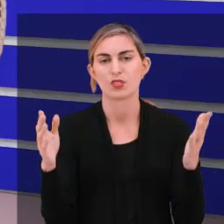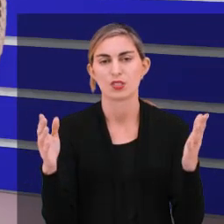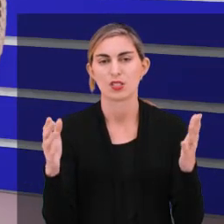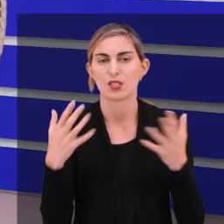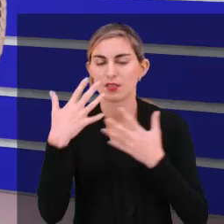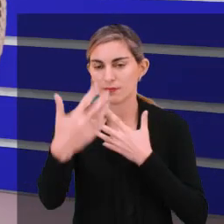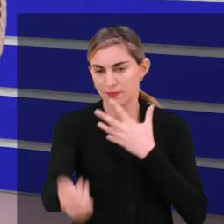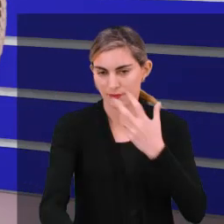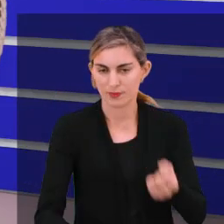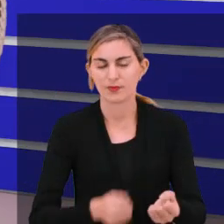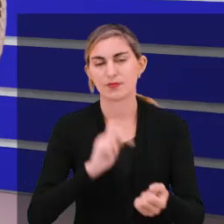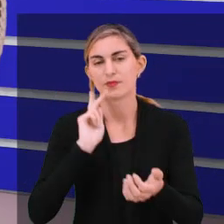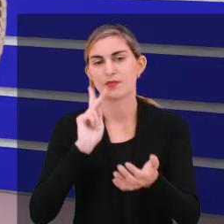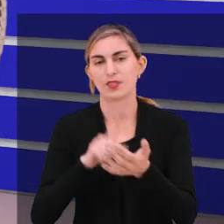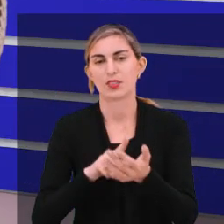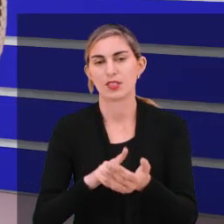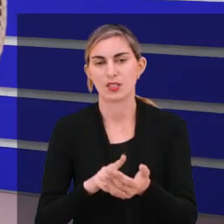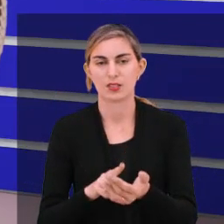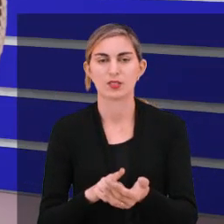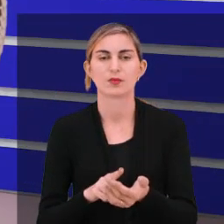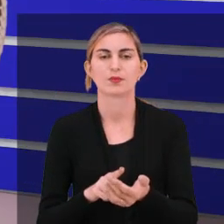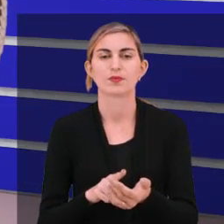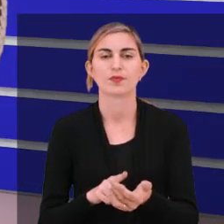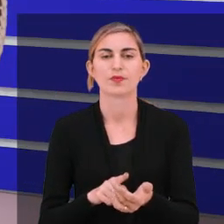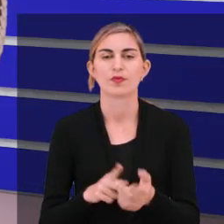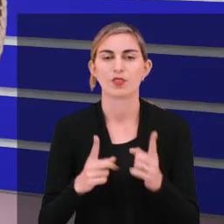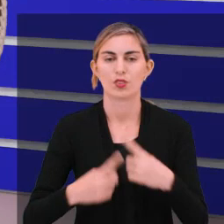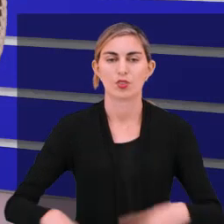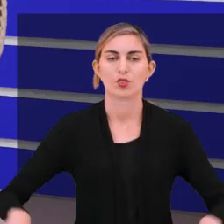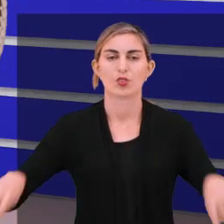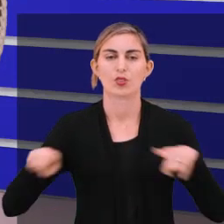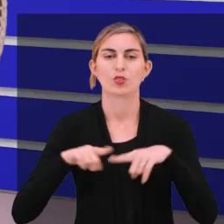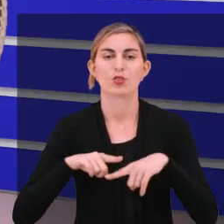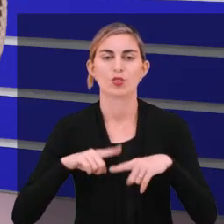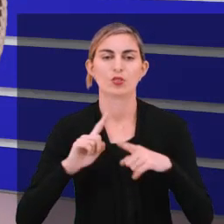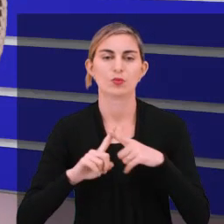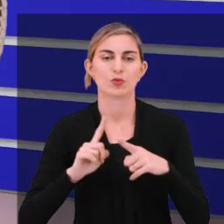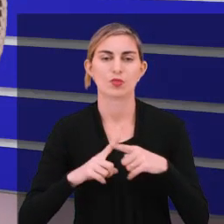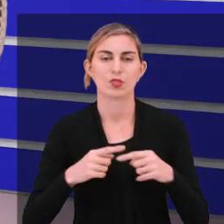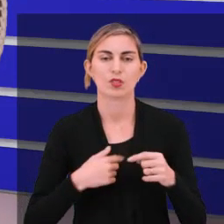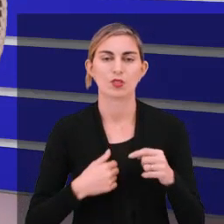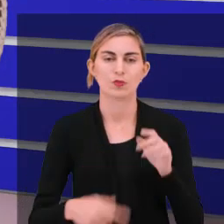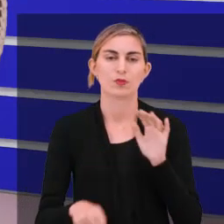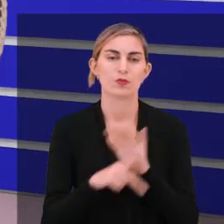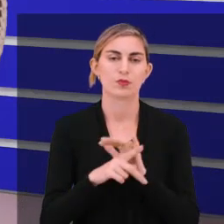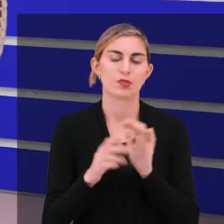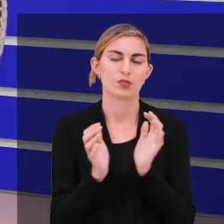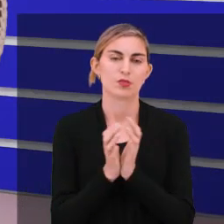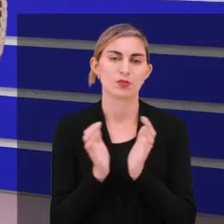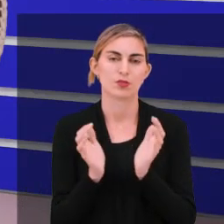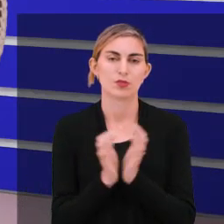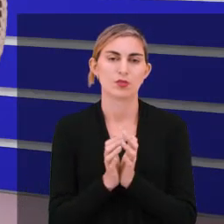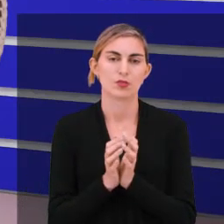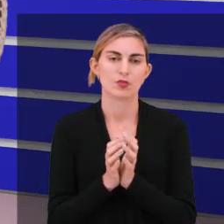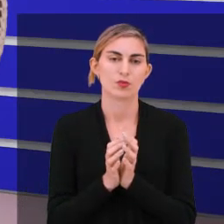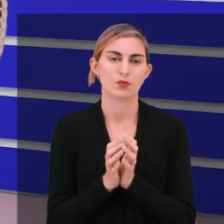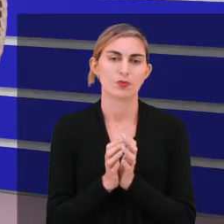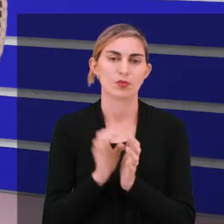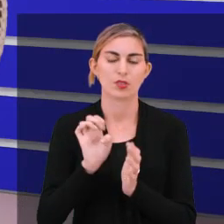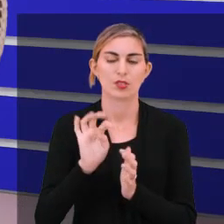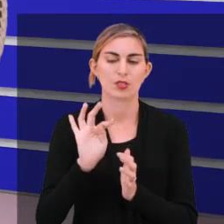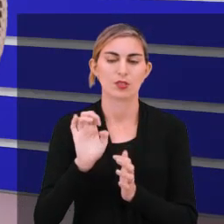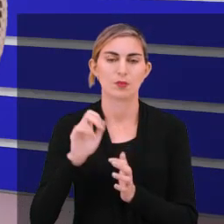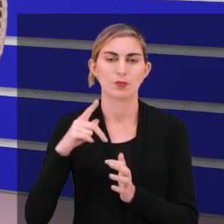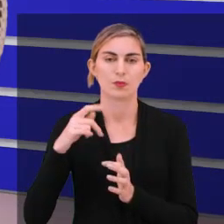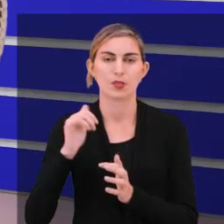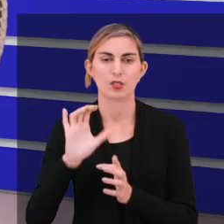realmente abracem de verdade essa causa. Nós, porque eu faço parte da equipe de Iris na